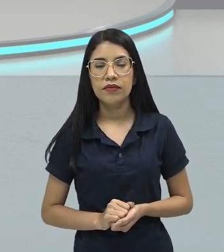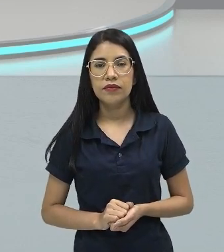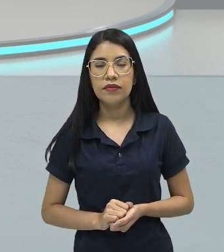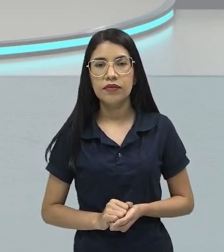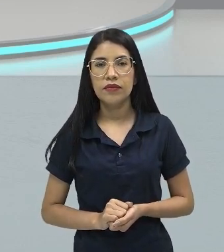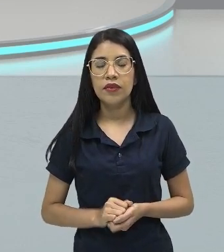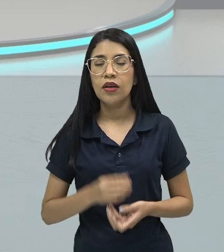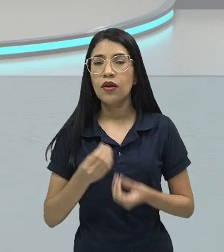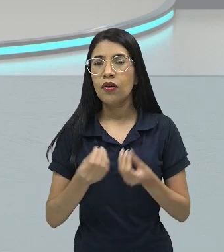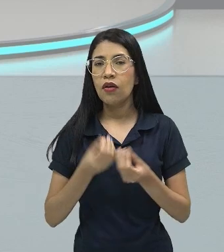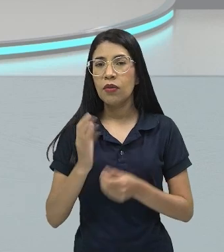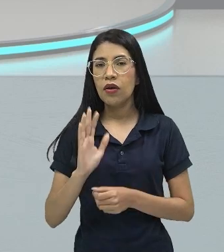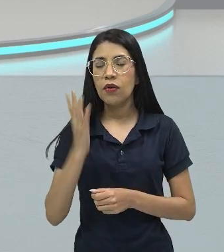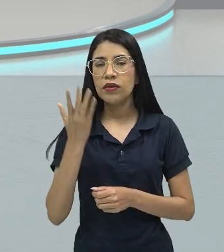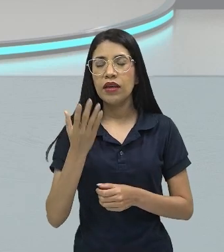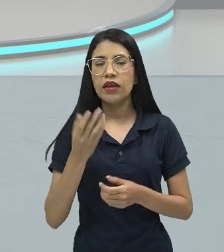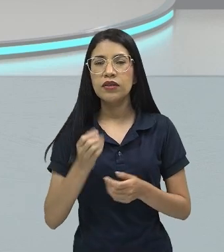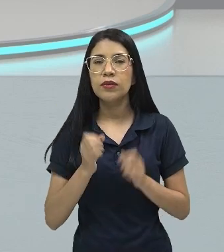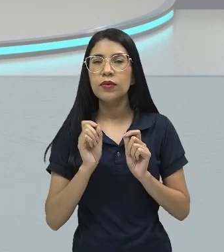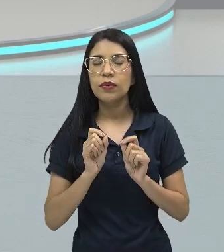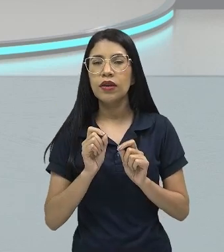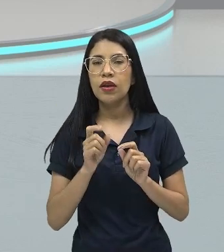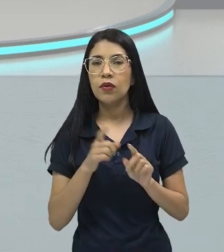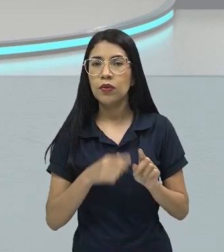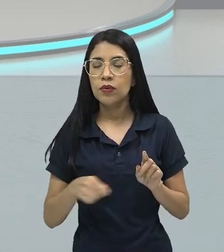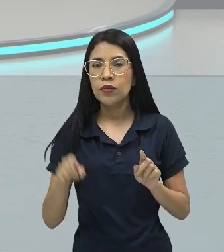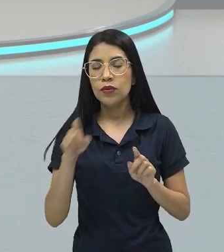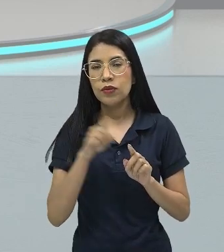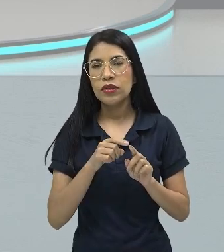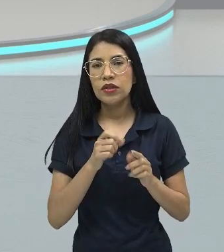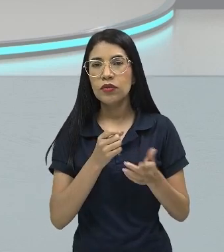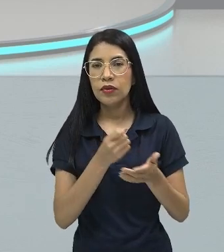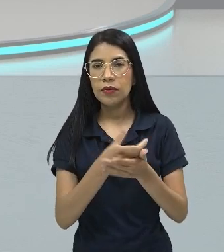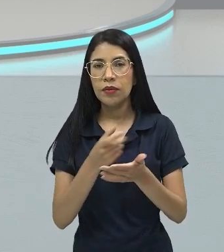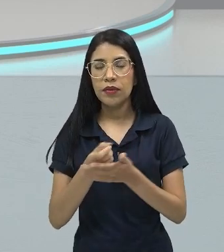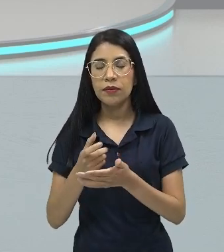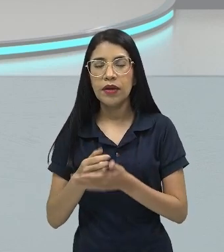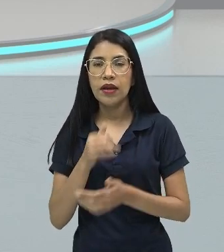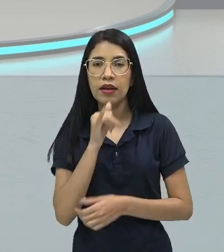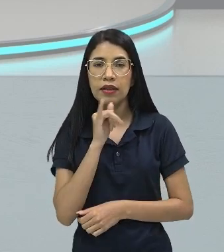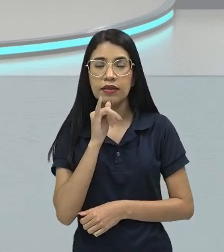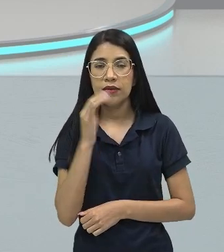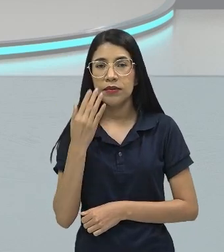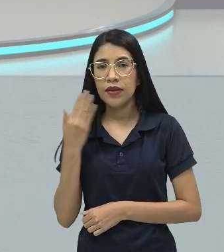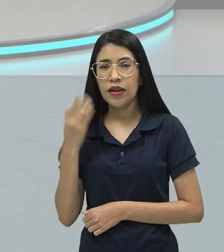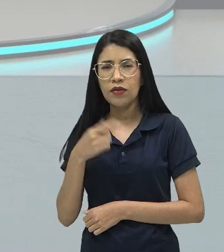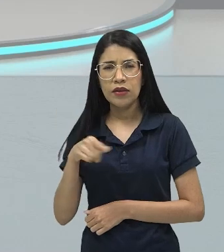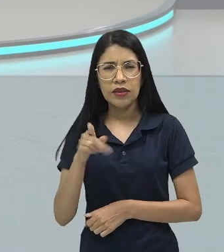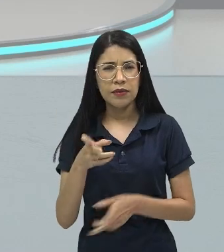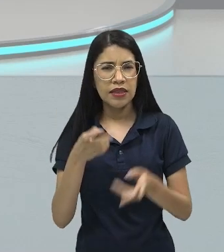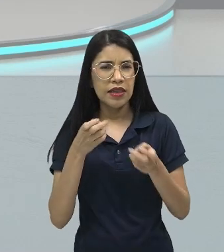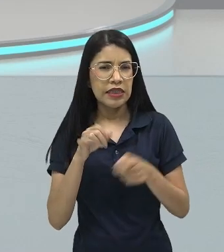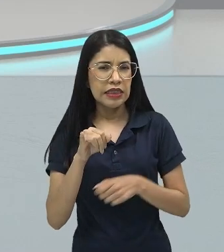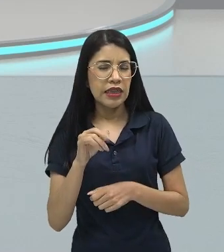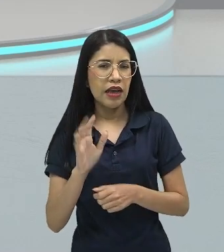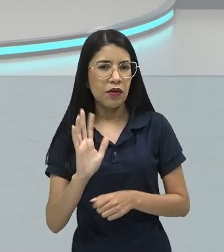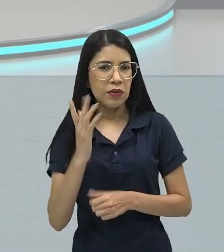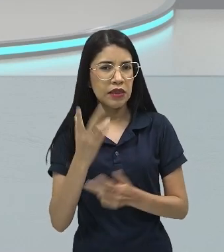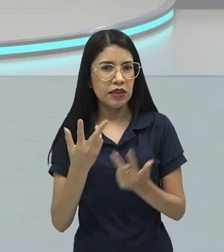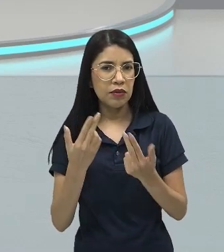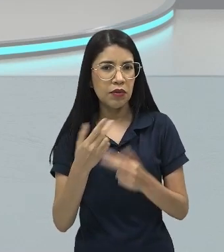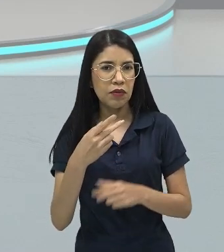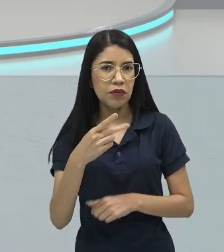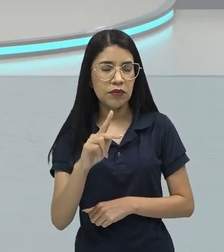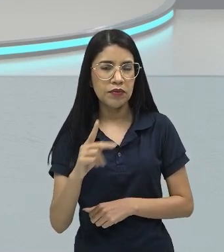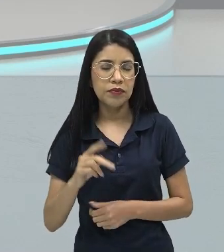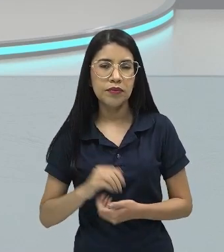consumerism. Como é que é o ciclo do consumismo? Começa assim, ó. Observe se você não está fazendo a mesma coisa, hein? People earn a